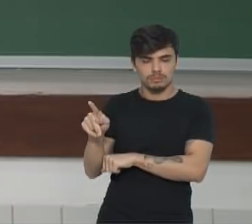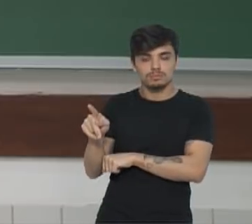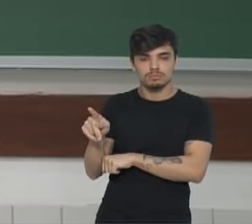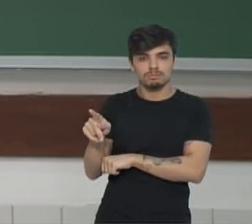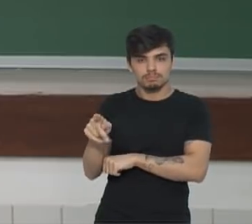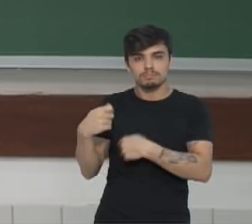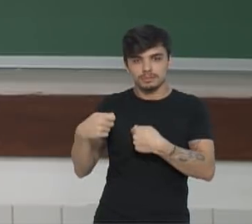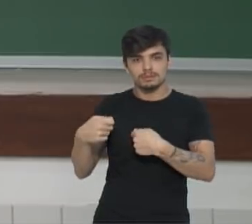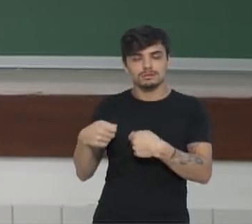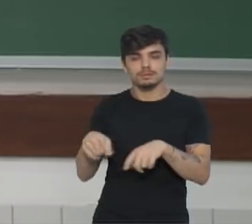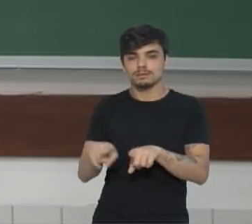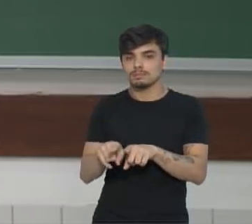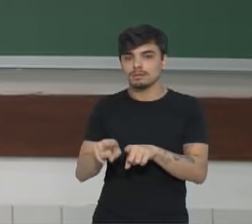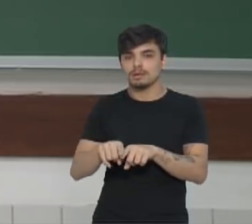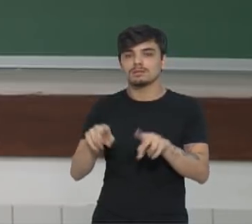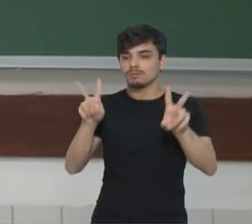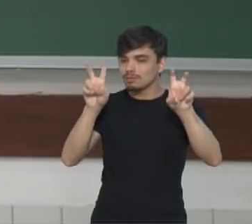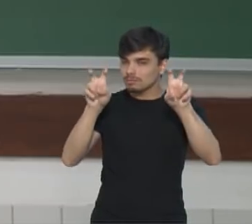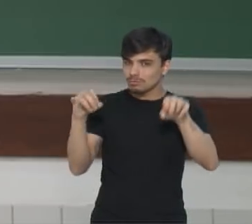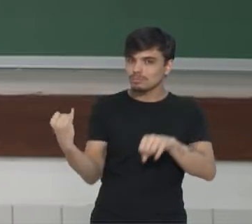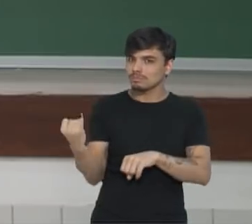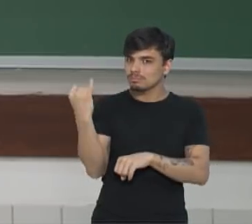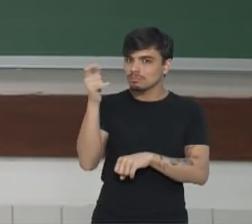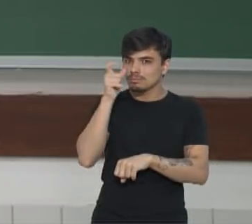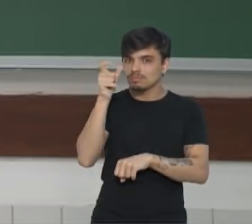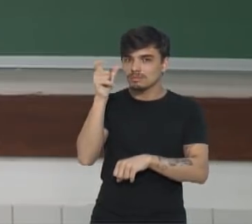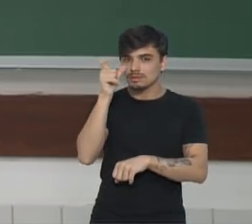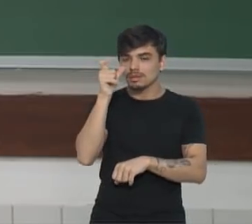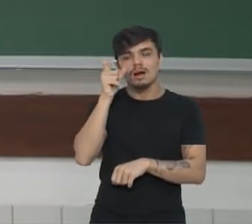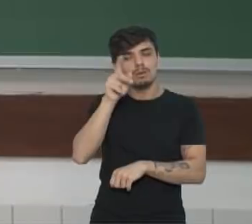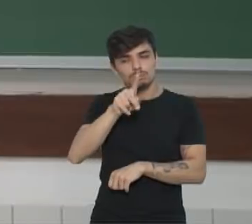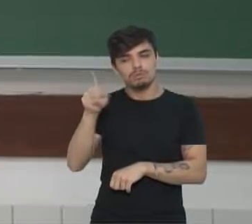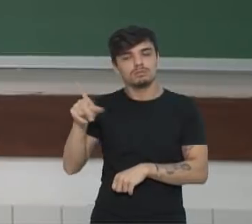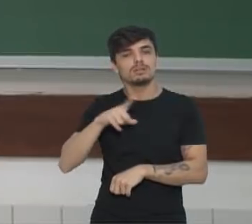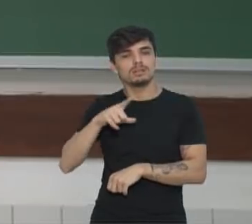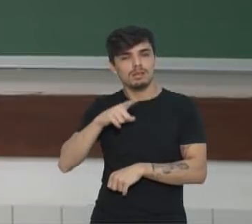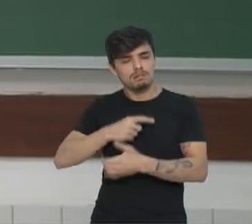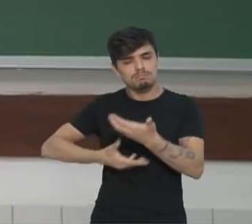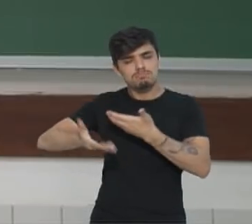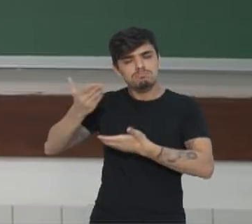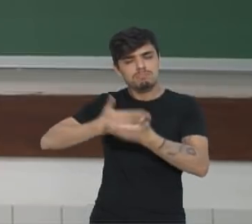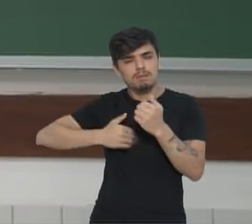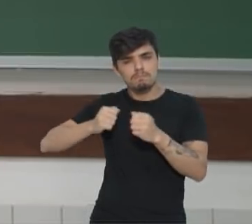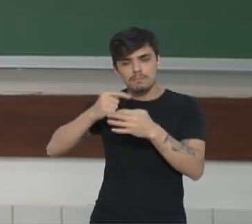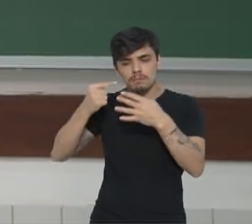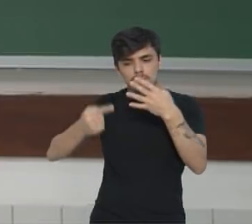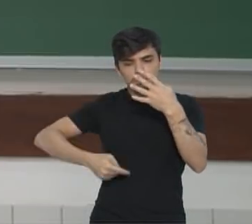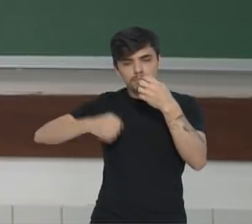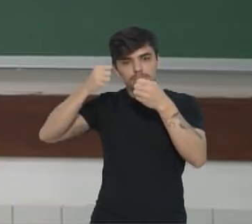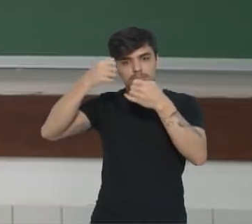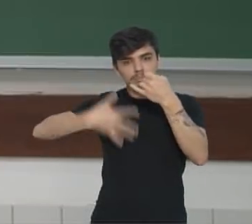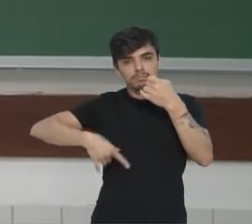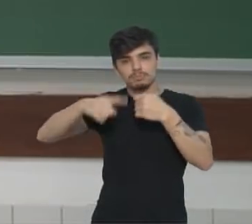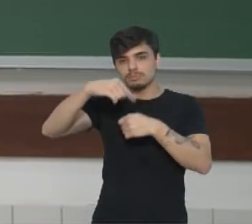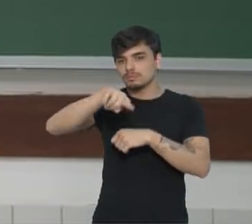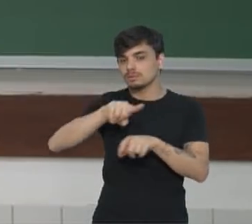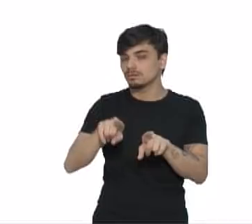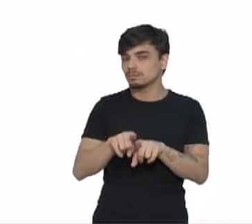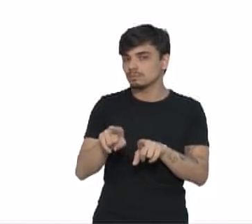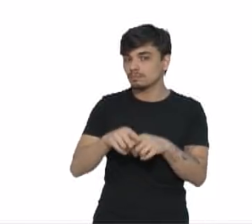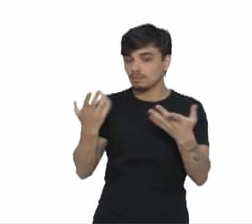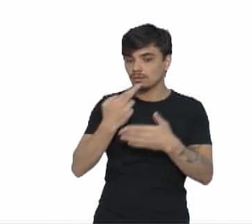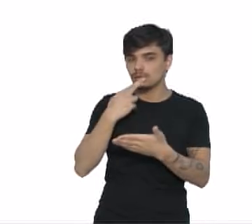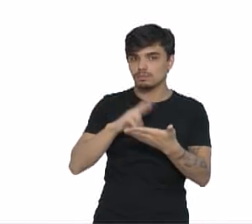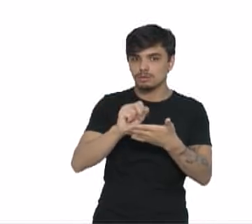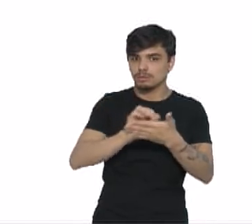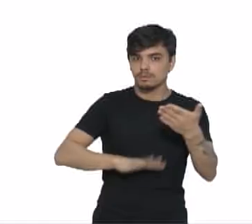vocês, ainda mais porque um assunto tão interessante como esse, com certeza o professor tem mais coisas a esclarecer para vocês. E a resposta desse nosso